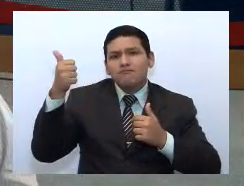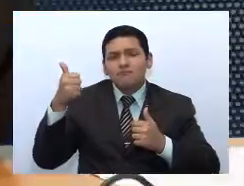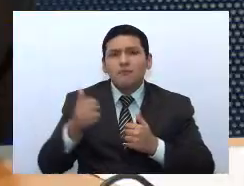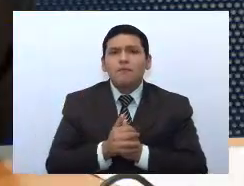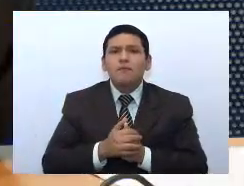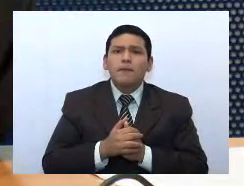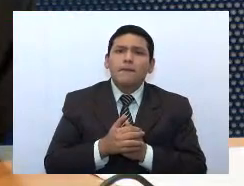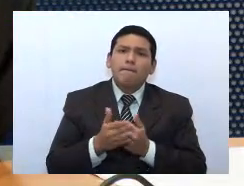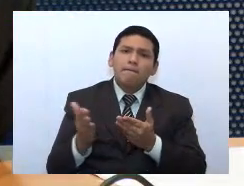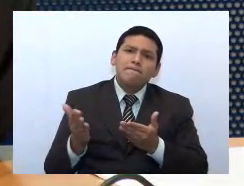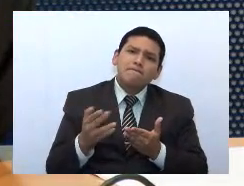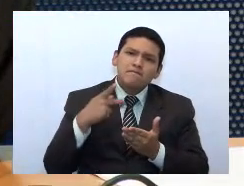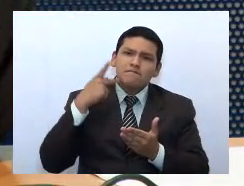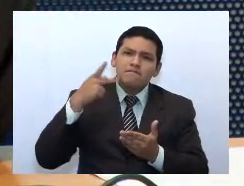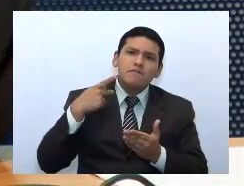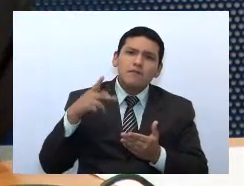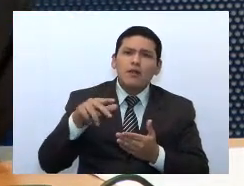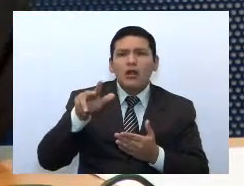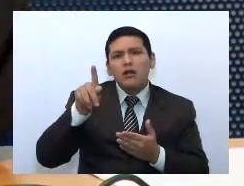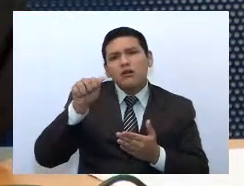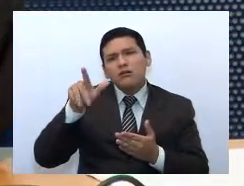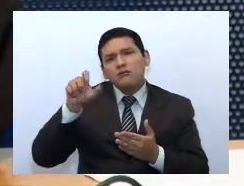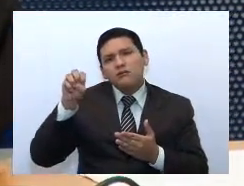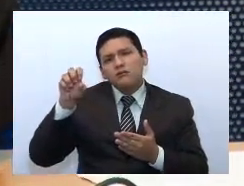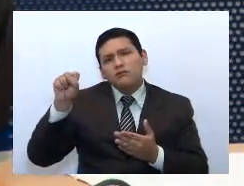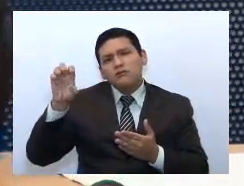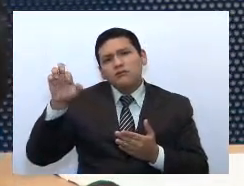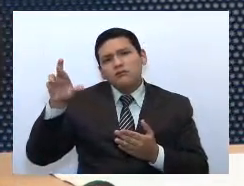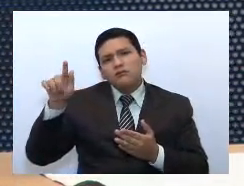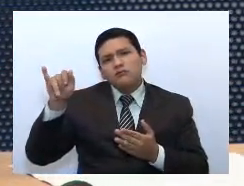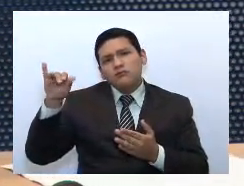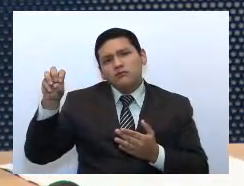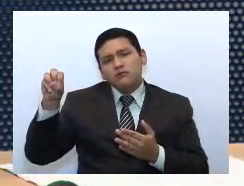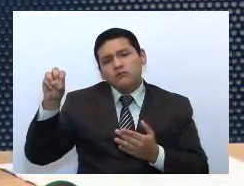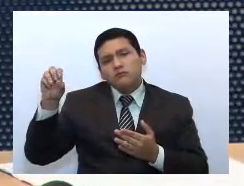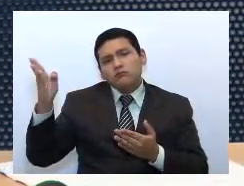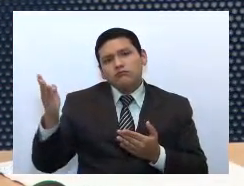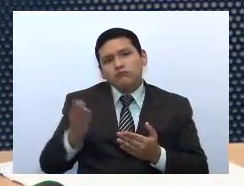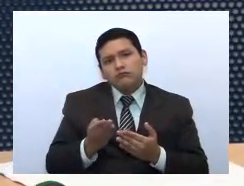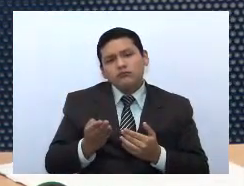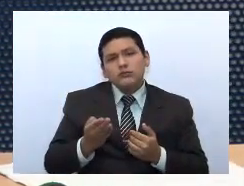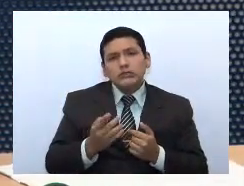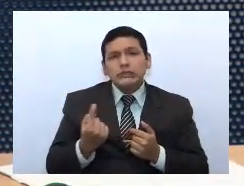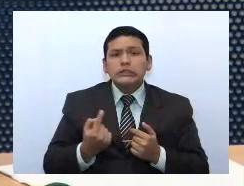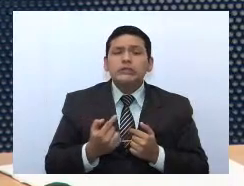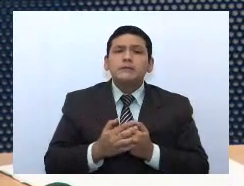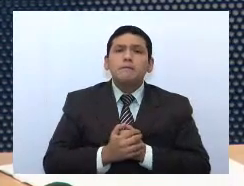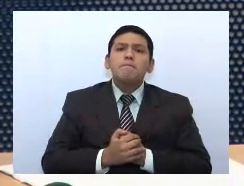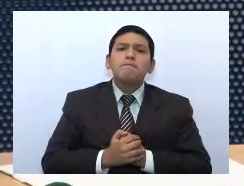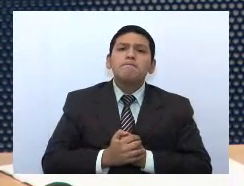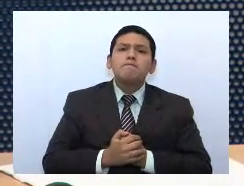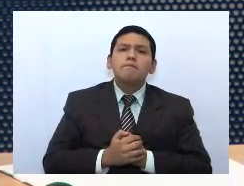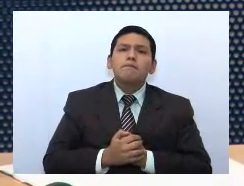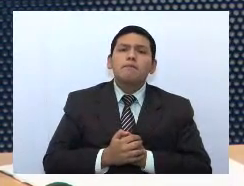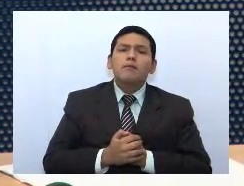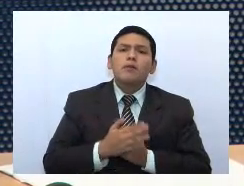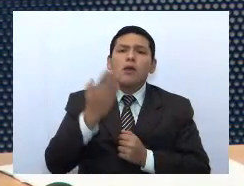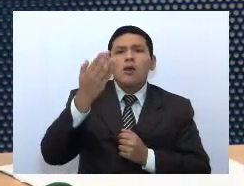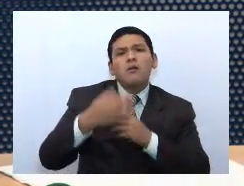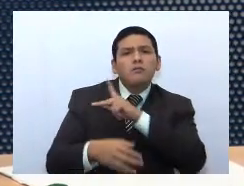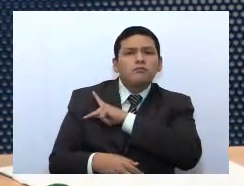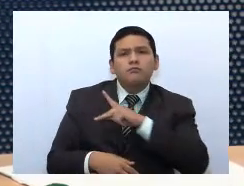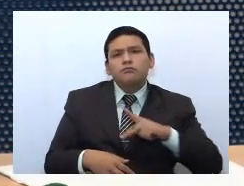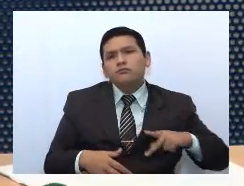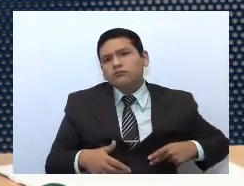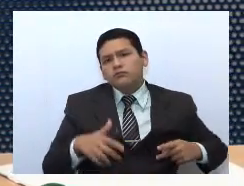Nobre vereador Paulo Sérgio, lembrando que informado a este presidente que, claro, o presidente da LDO, que o presidente